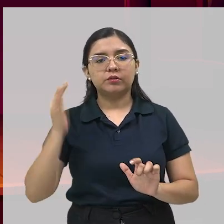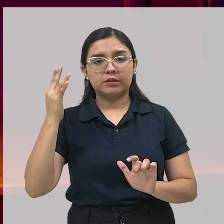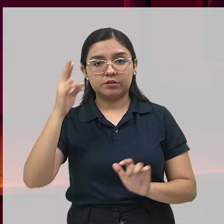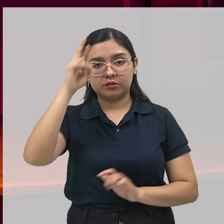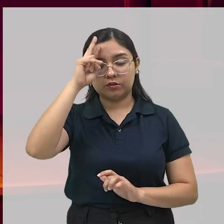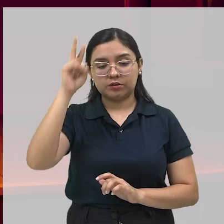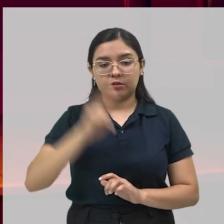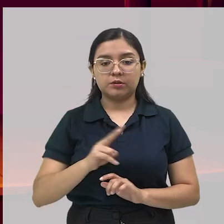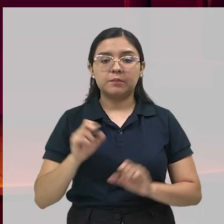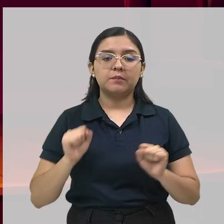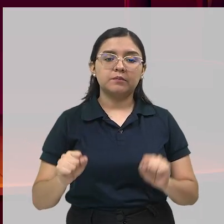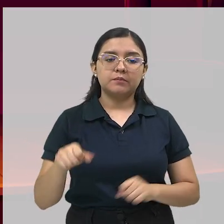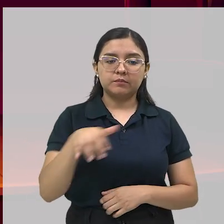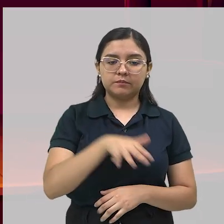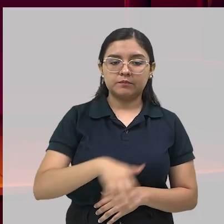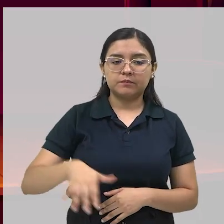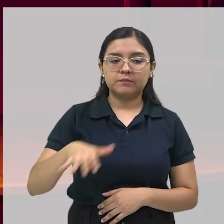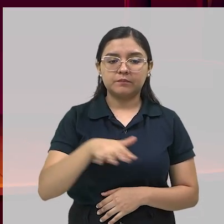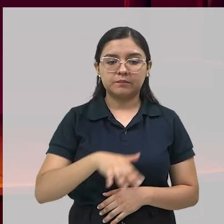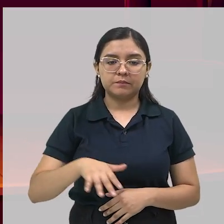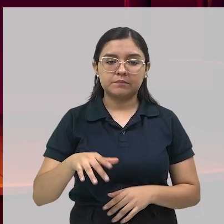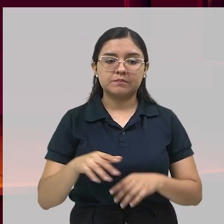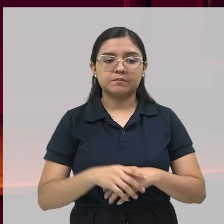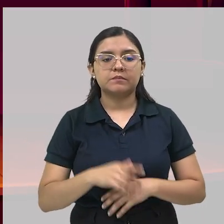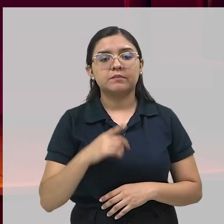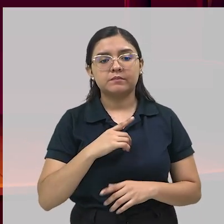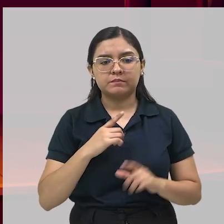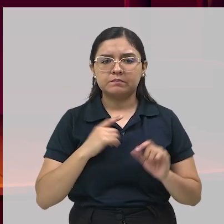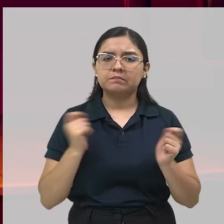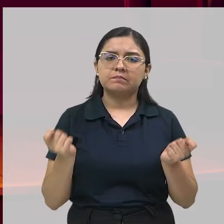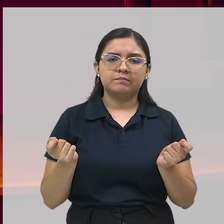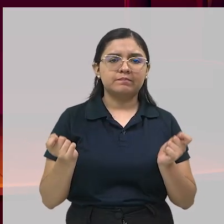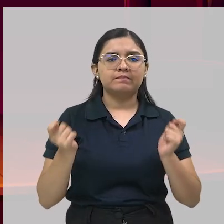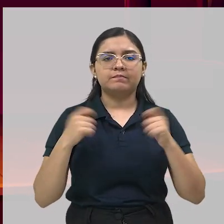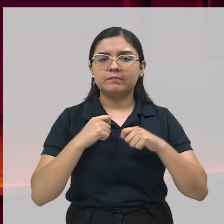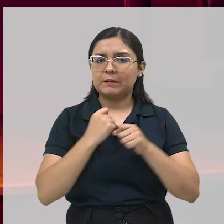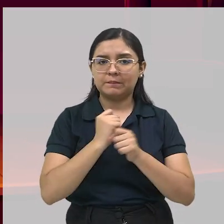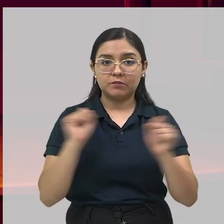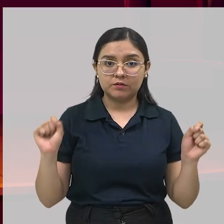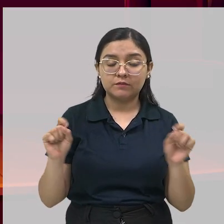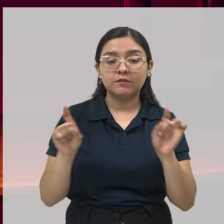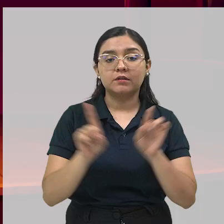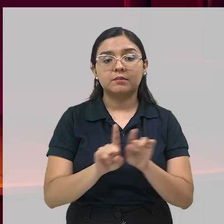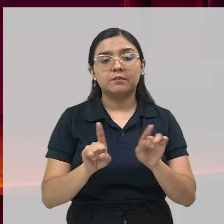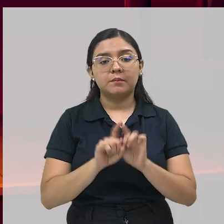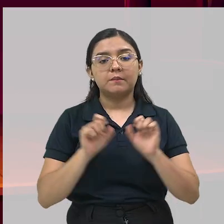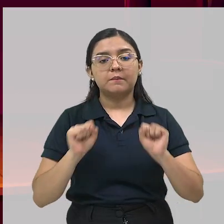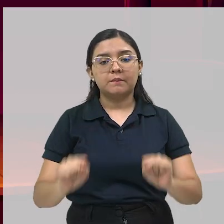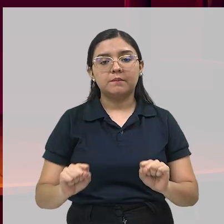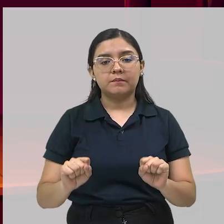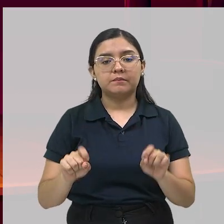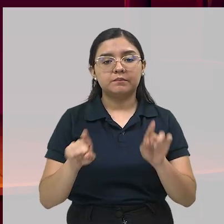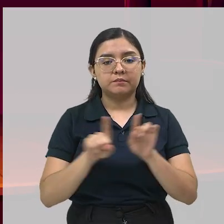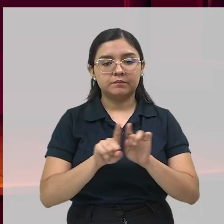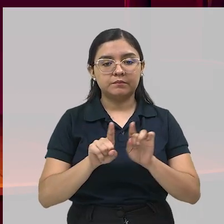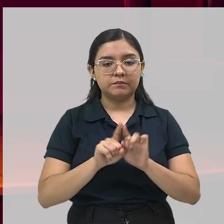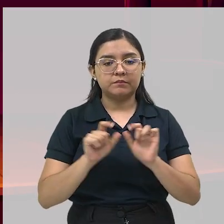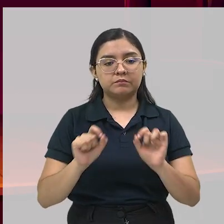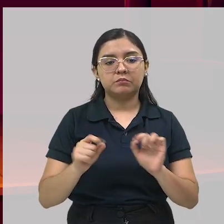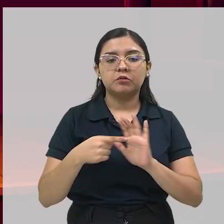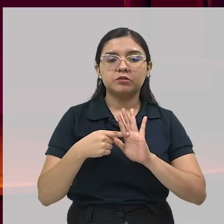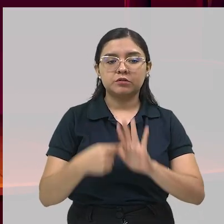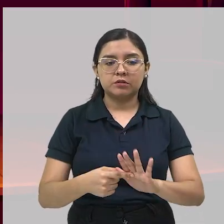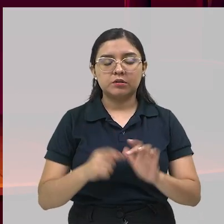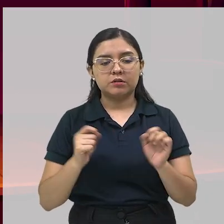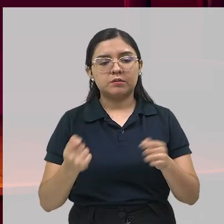história. Pode criar ambientes improváveis ou impossíveis e até mesmo pode seguir estados